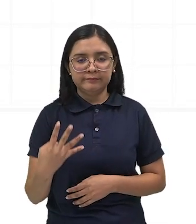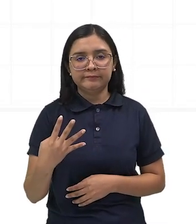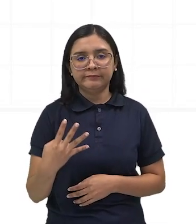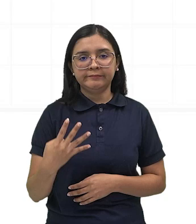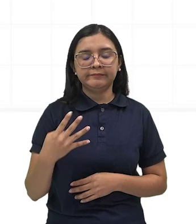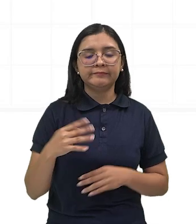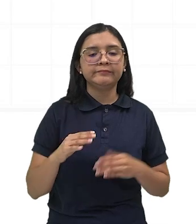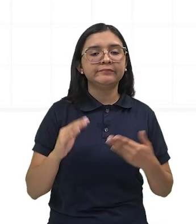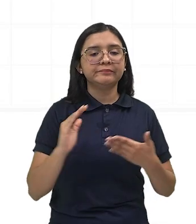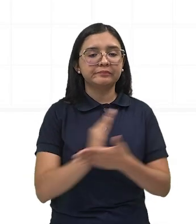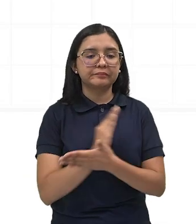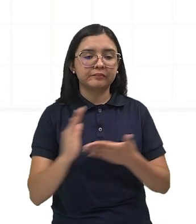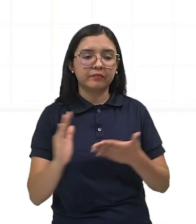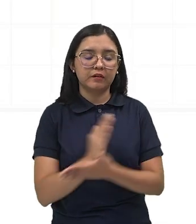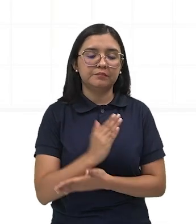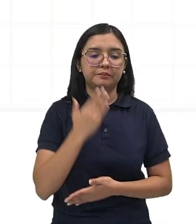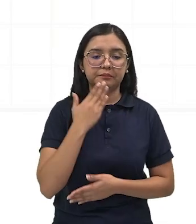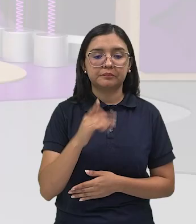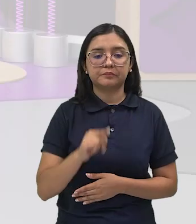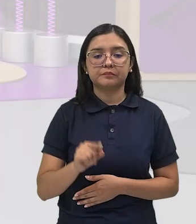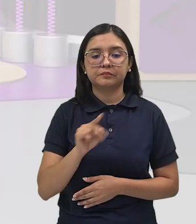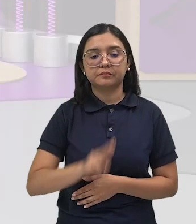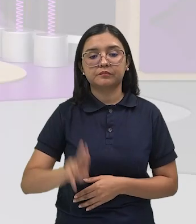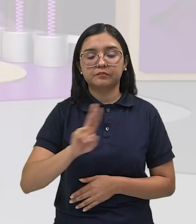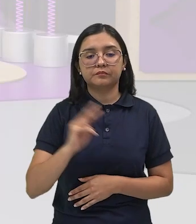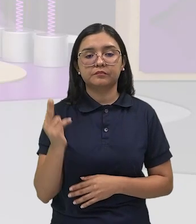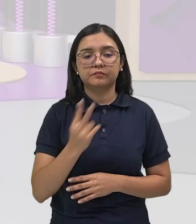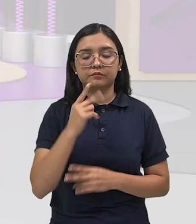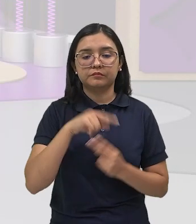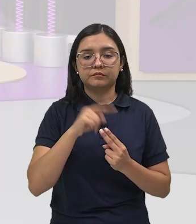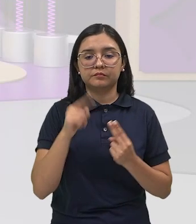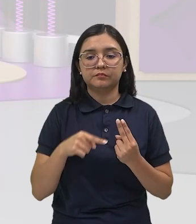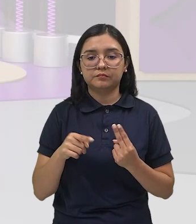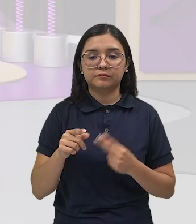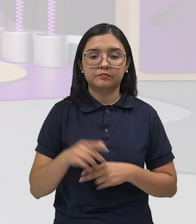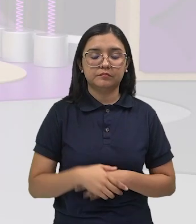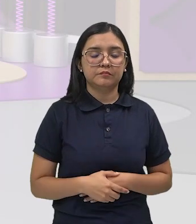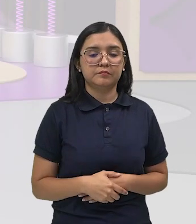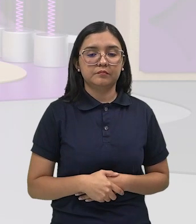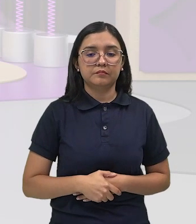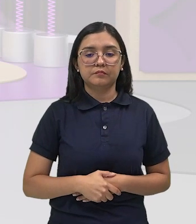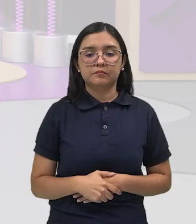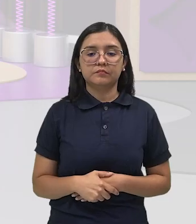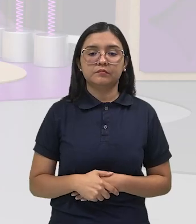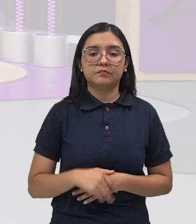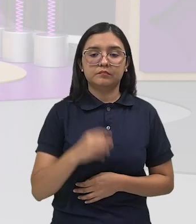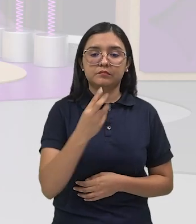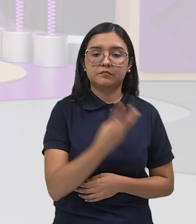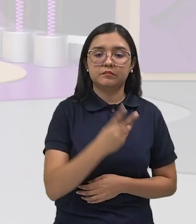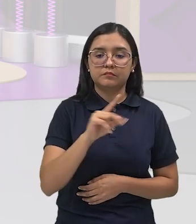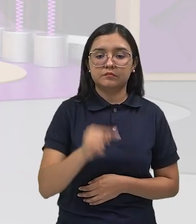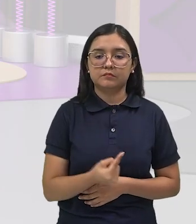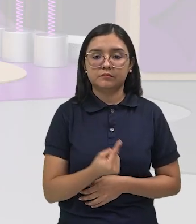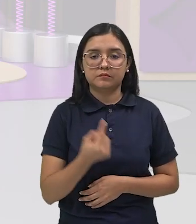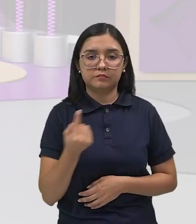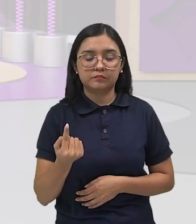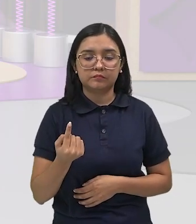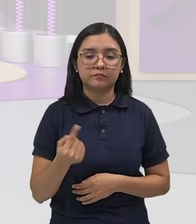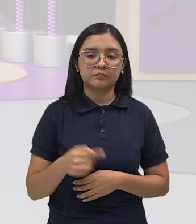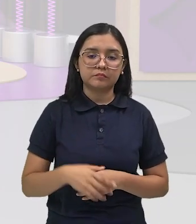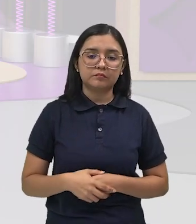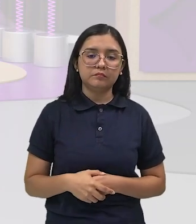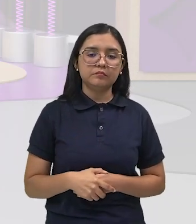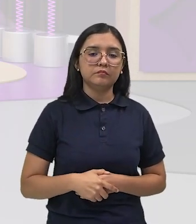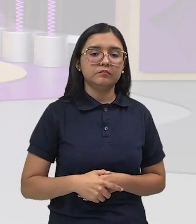3,14. Tem problemas que pede para você considerar o π como sendo 3,1.